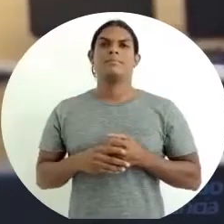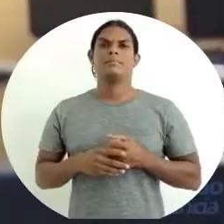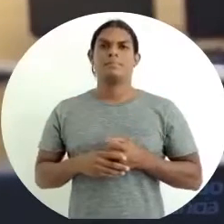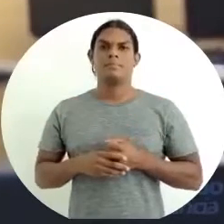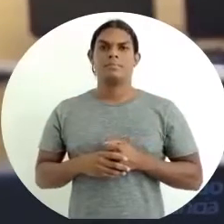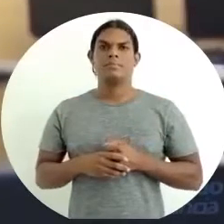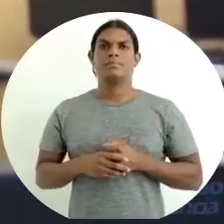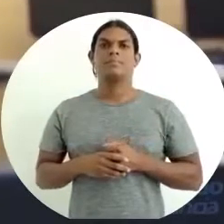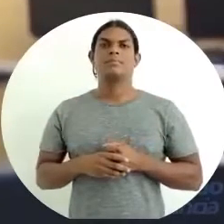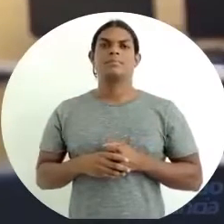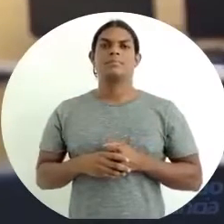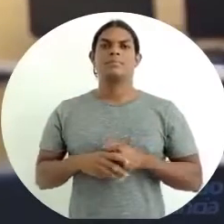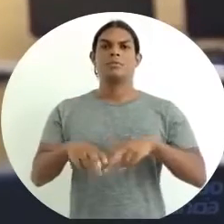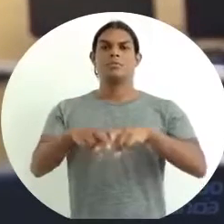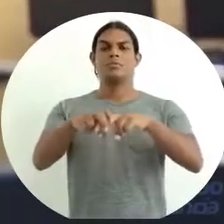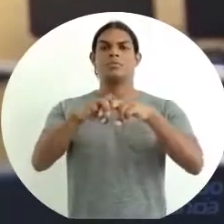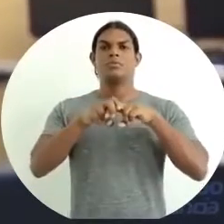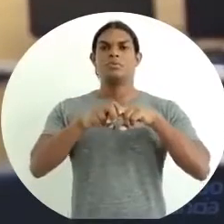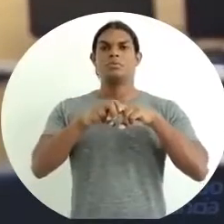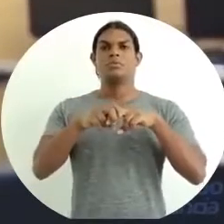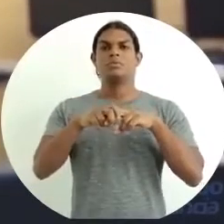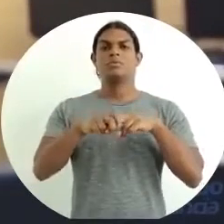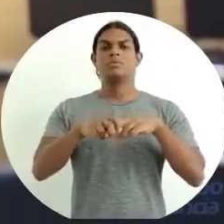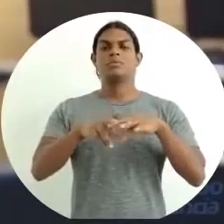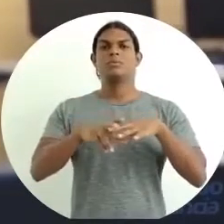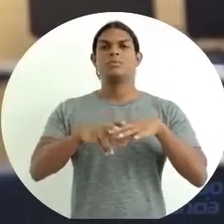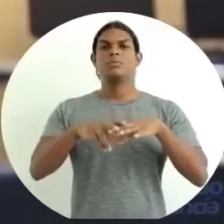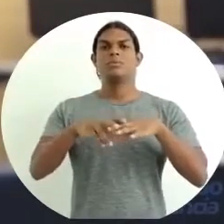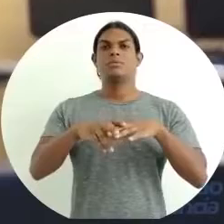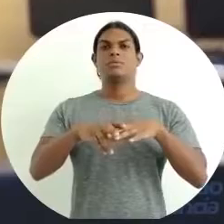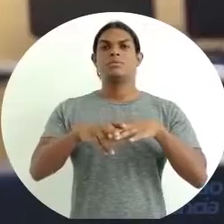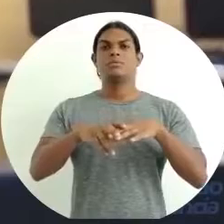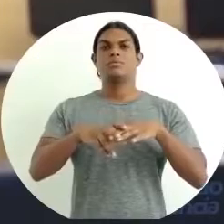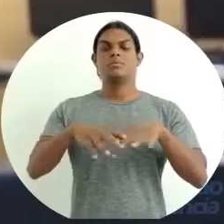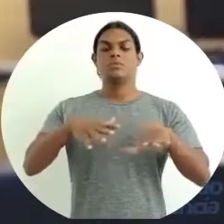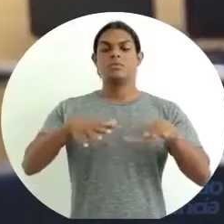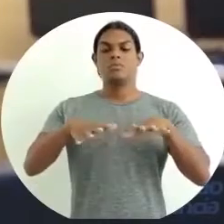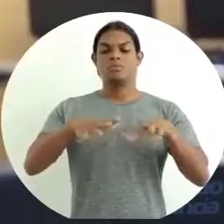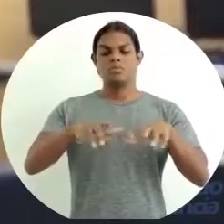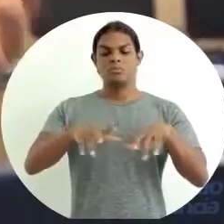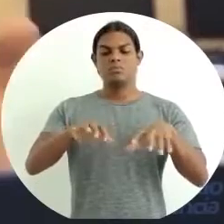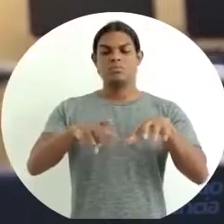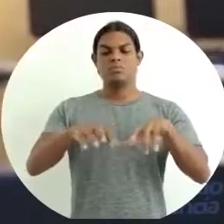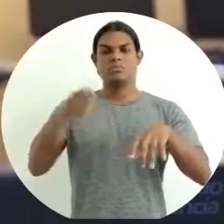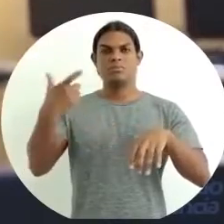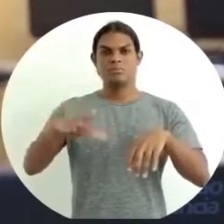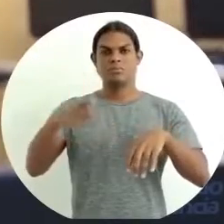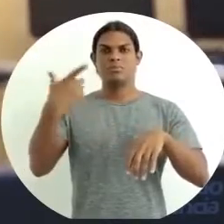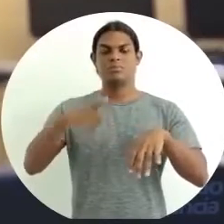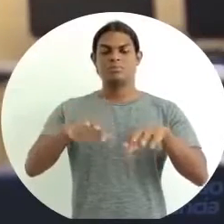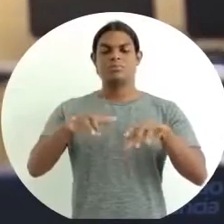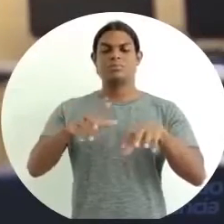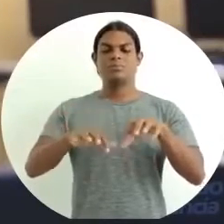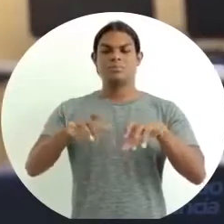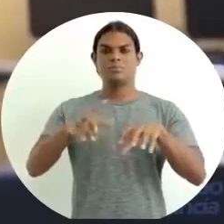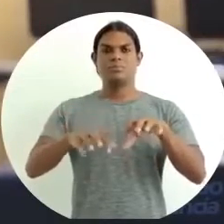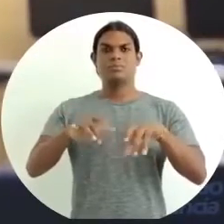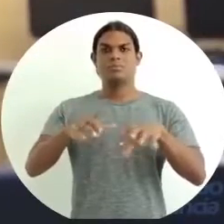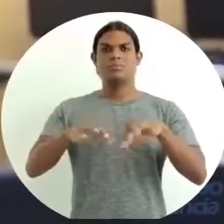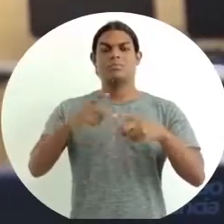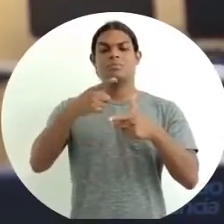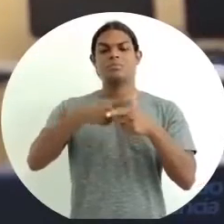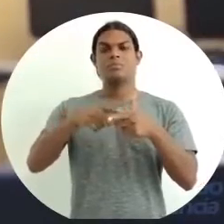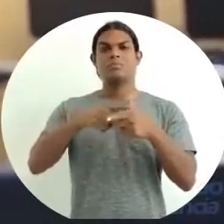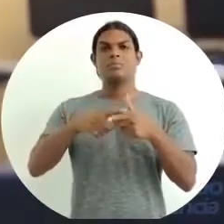um resultante do exercício do trabalho. A doença do trabalho é as condições ambientais, ou seja, o ruído